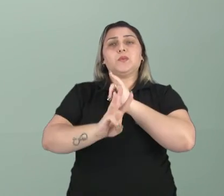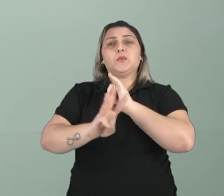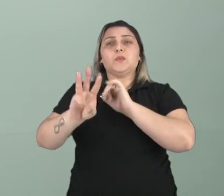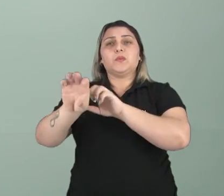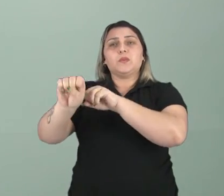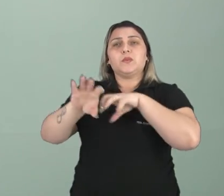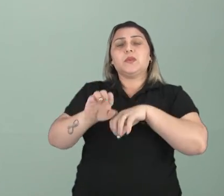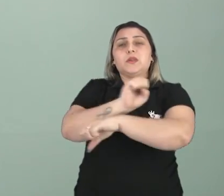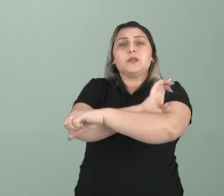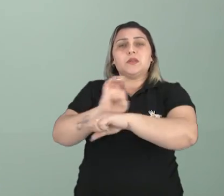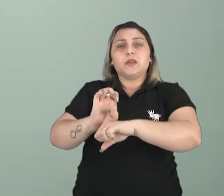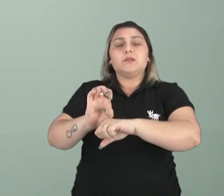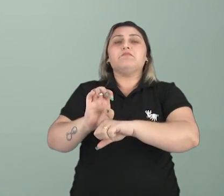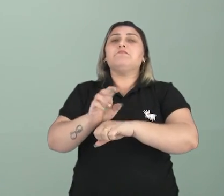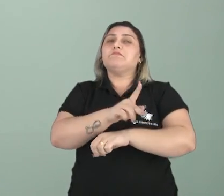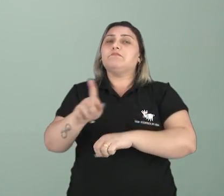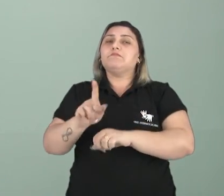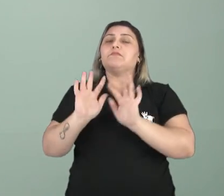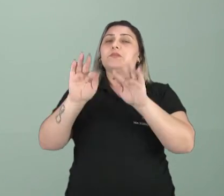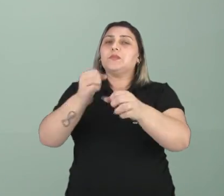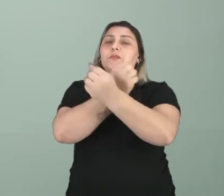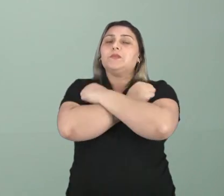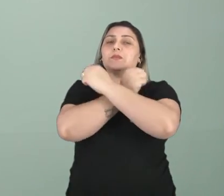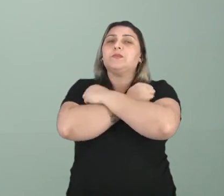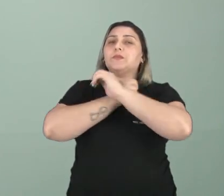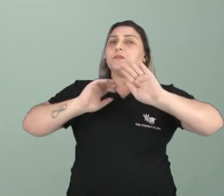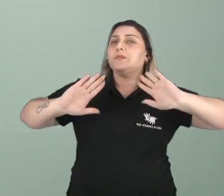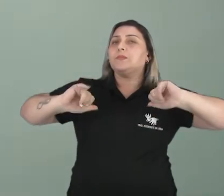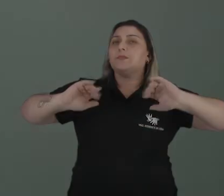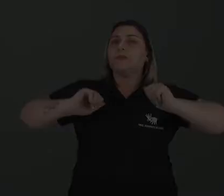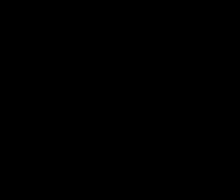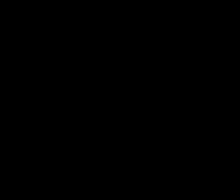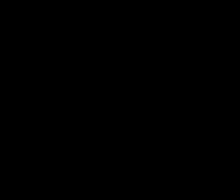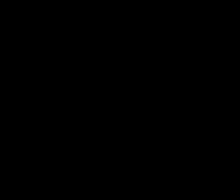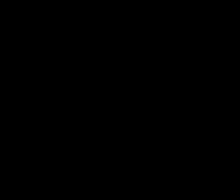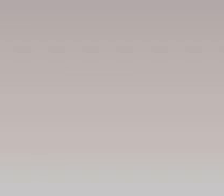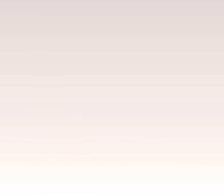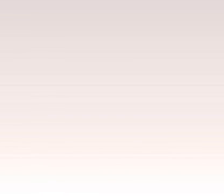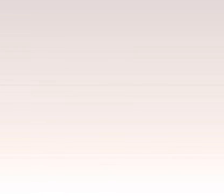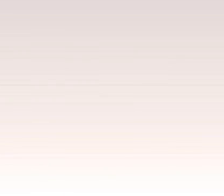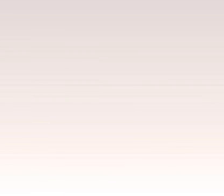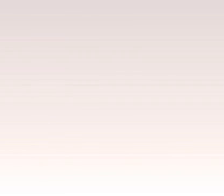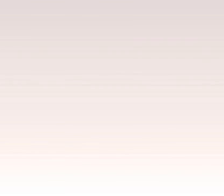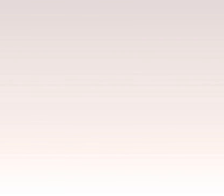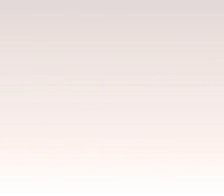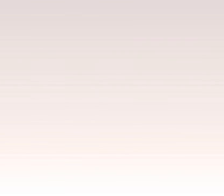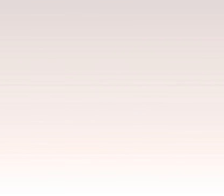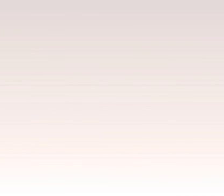webaulas.ead.c. O professor César fica aqui, um grande abraço e um tchau.